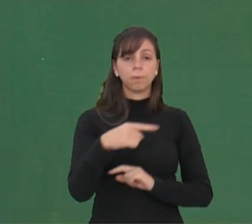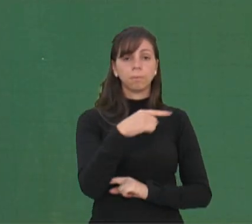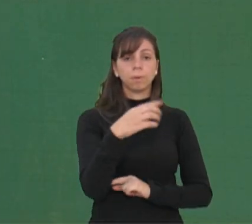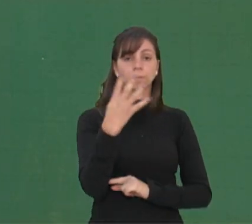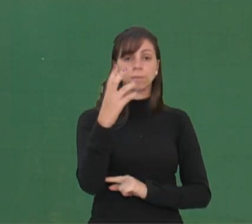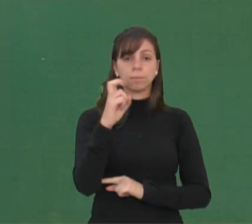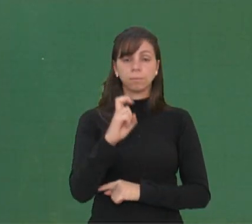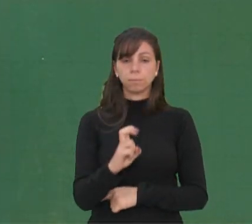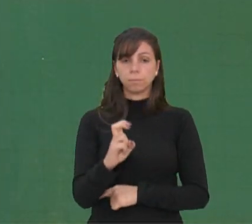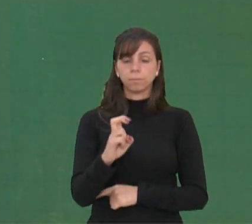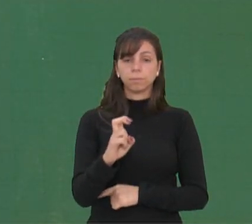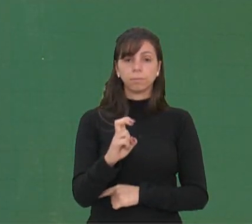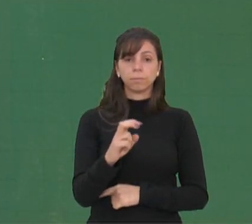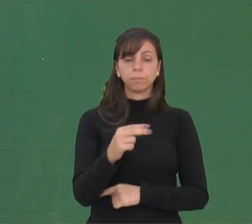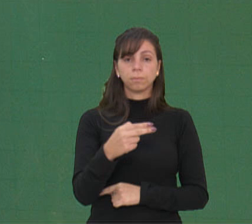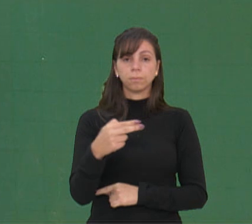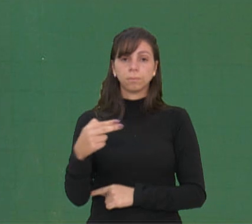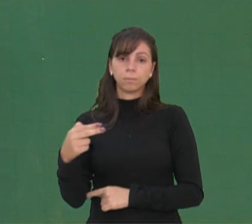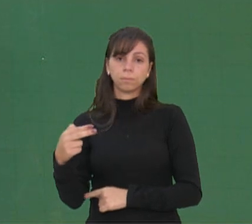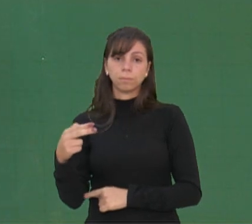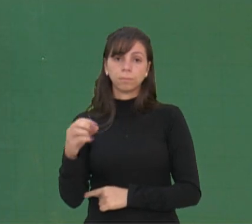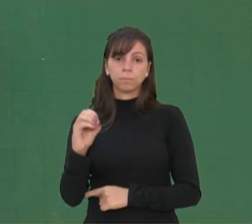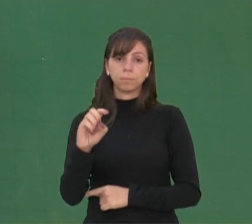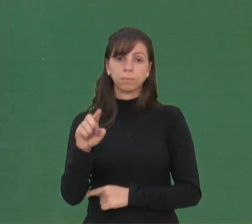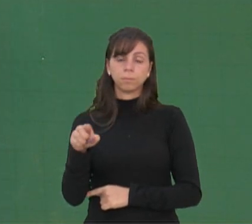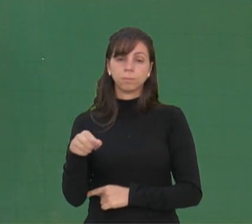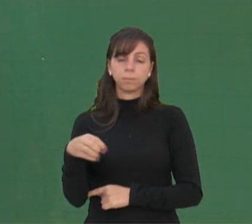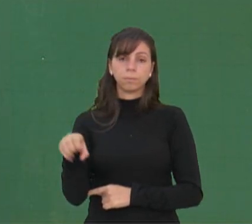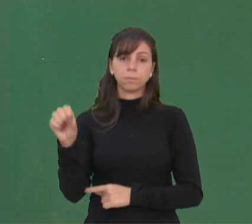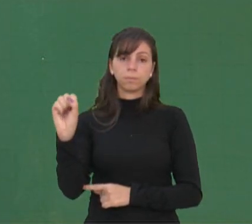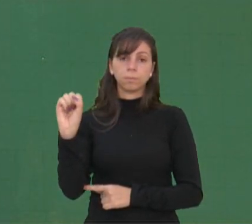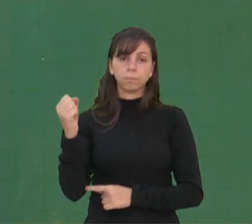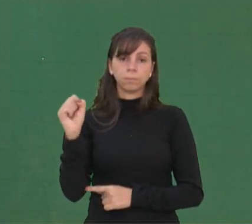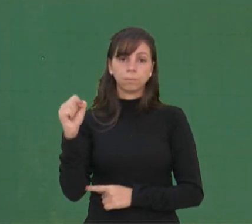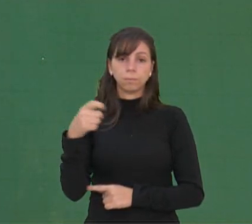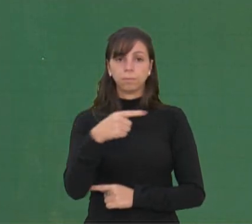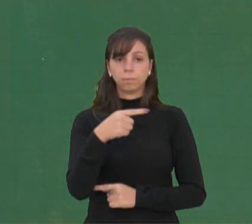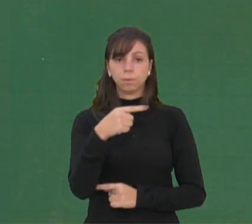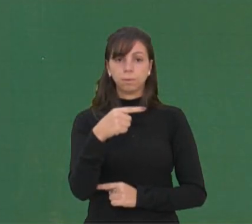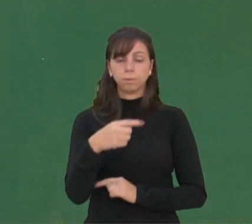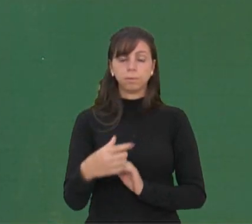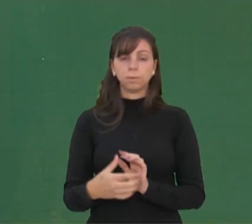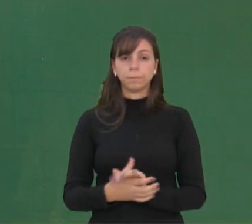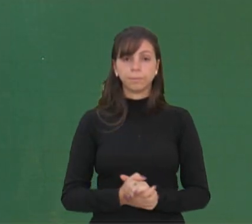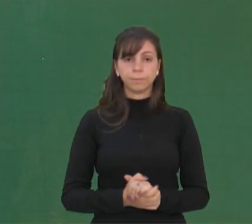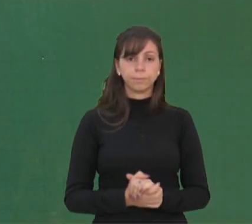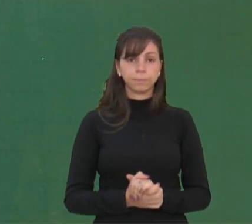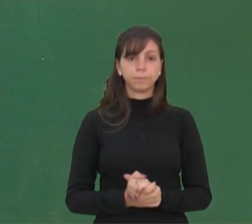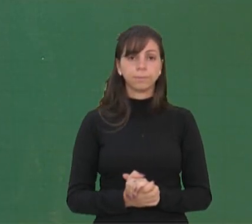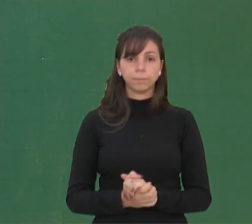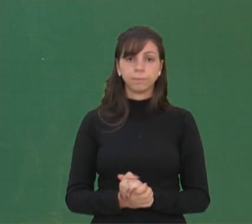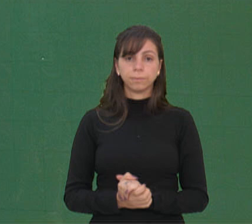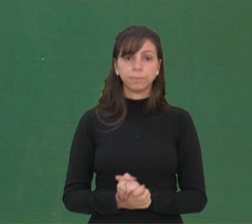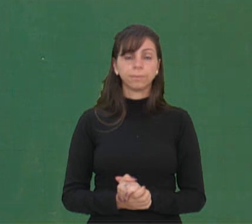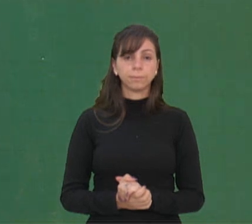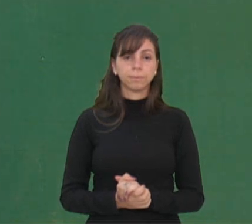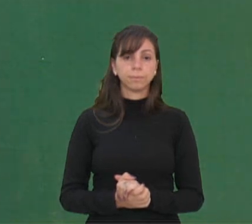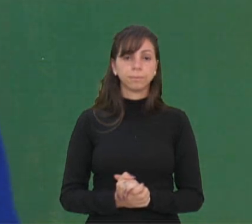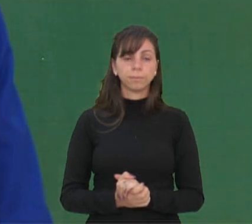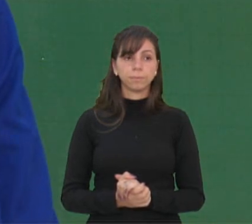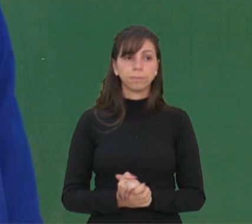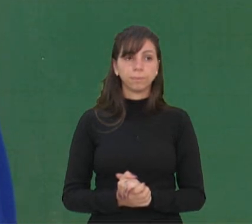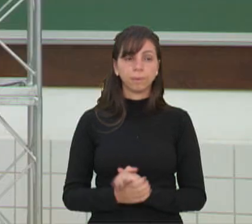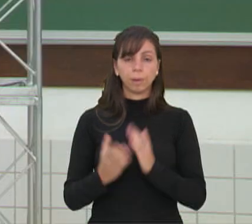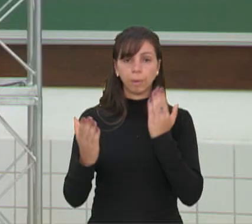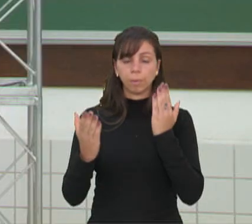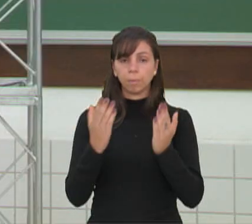é igual a quanto? É igual a menos 0,8. Certo? Então, vamos comparar ali os resultados.